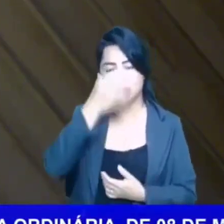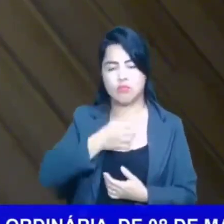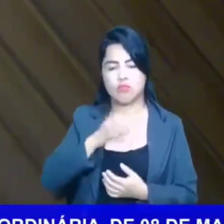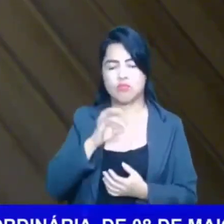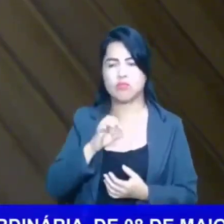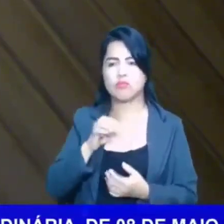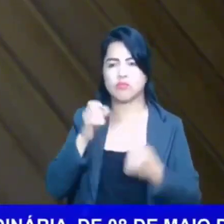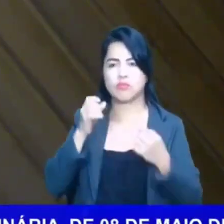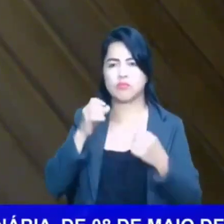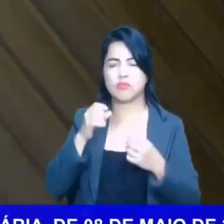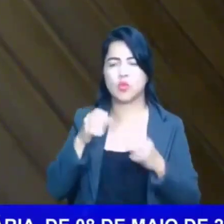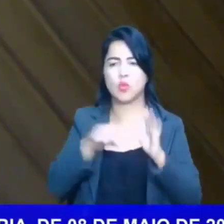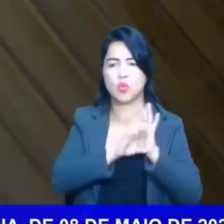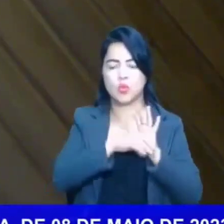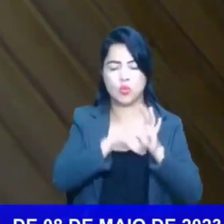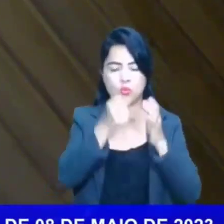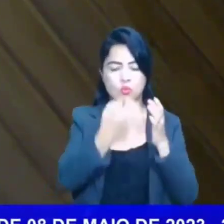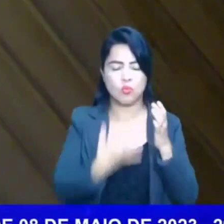expressado.